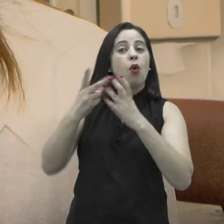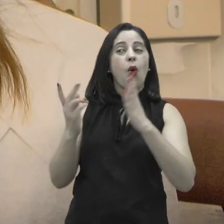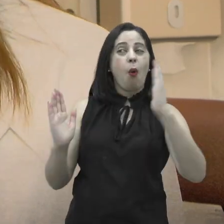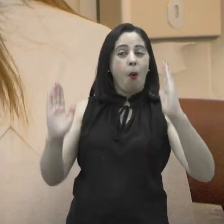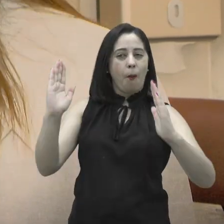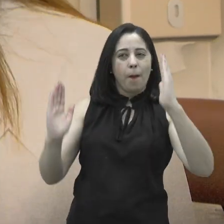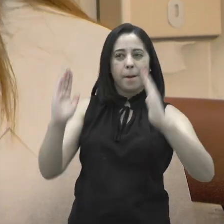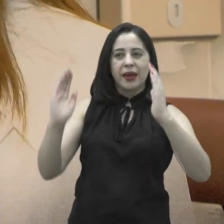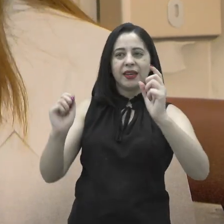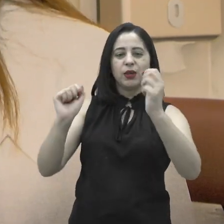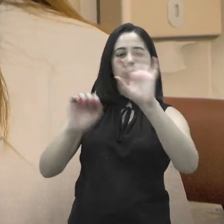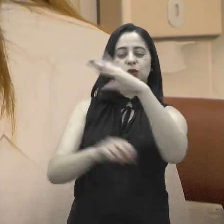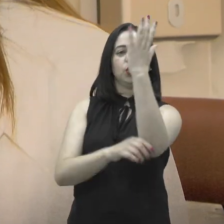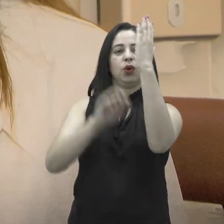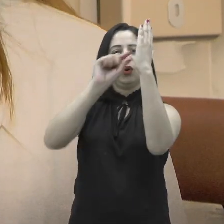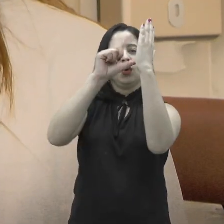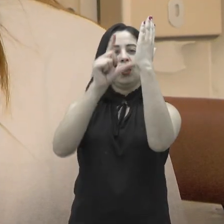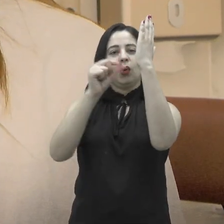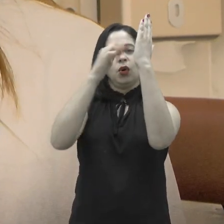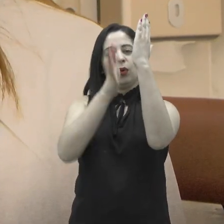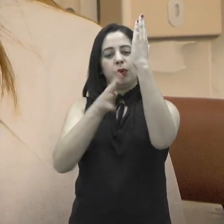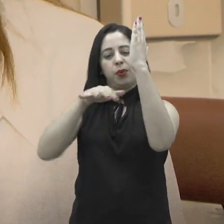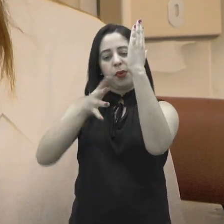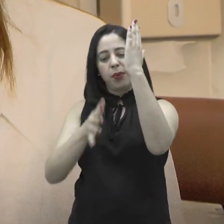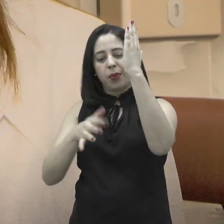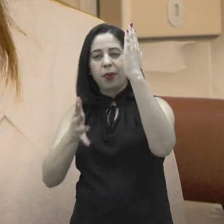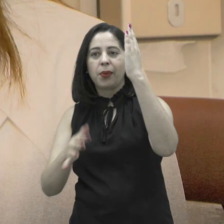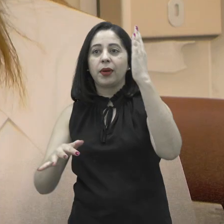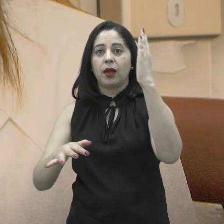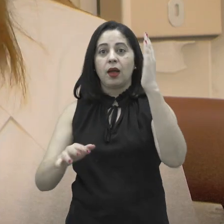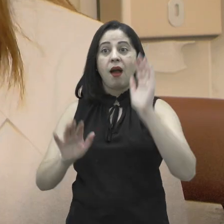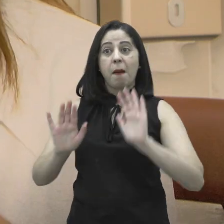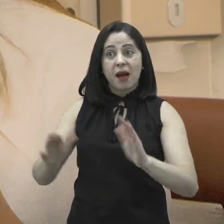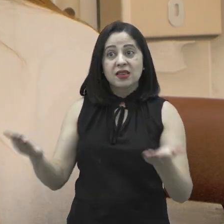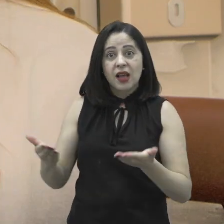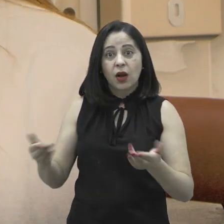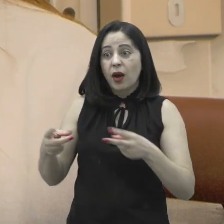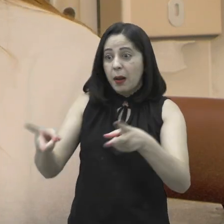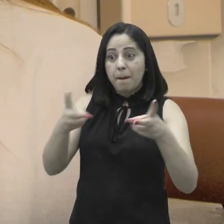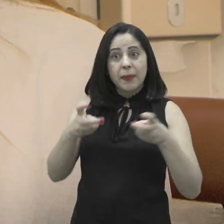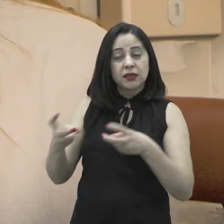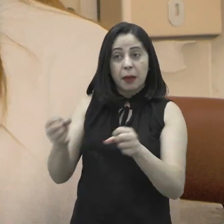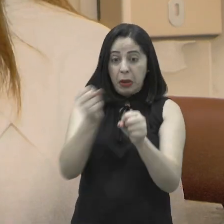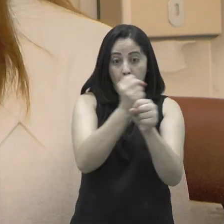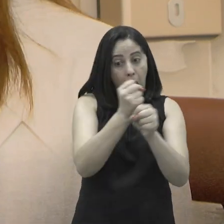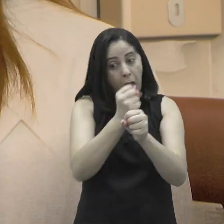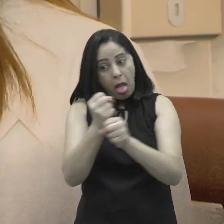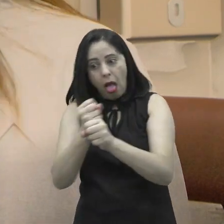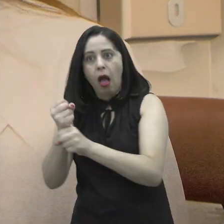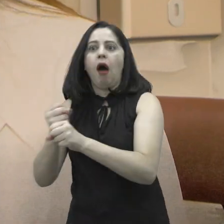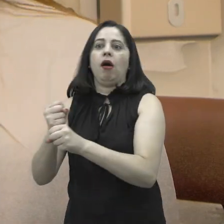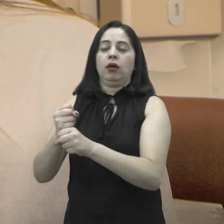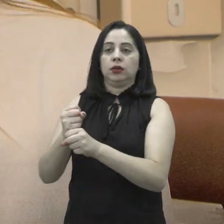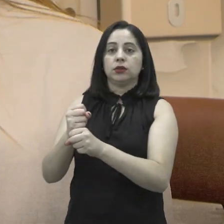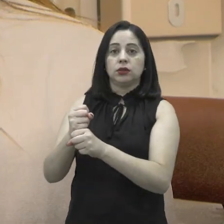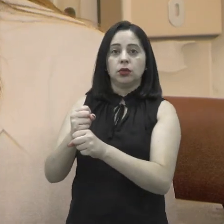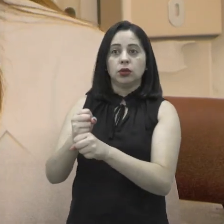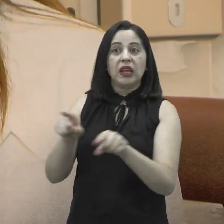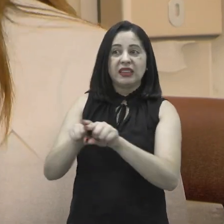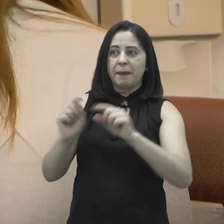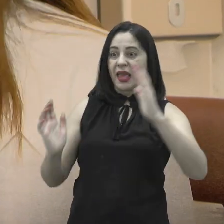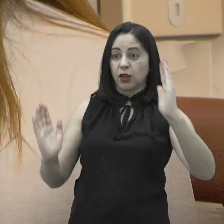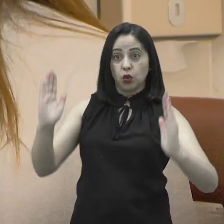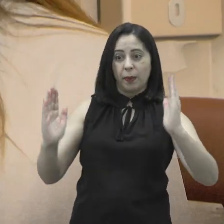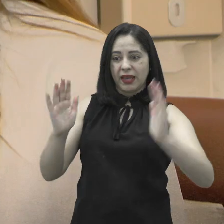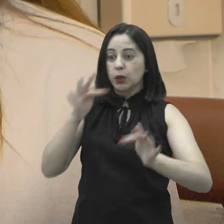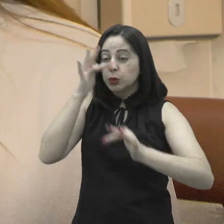tempo não definido, né, mudança climática mais prevalente, a gente está tendo ali uma prevalência às vezes do ano todo. Chega assim na primavera pode piorar,